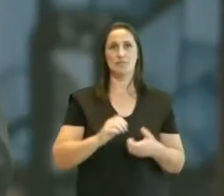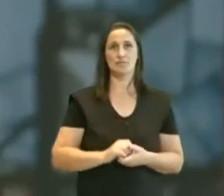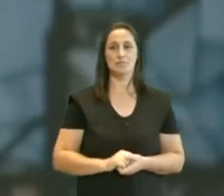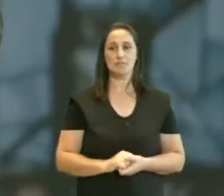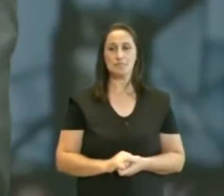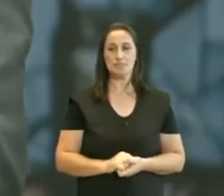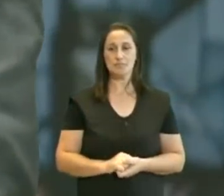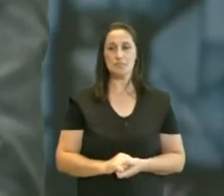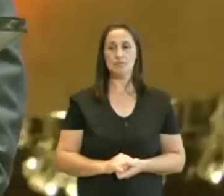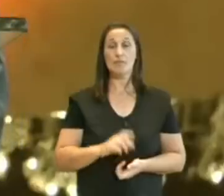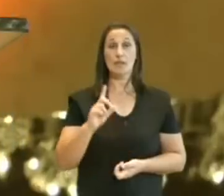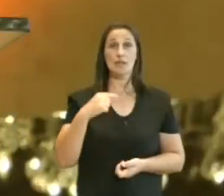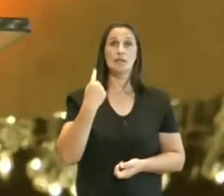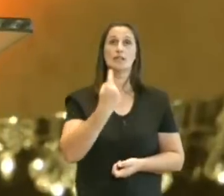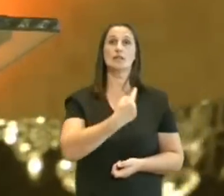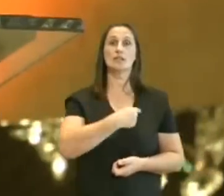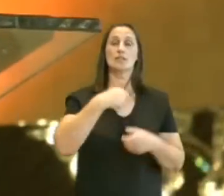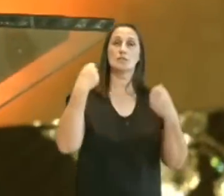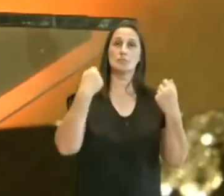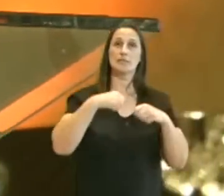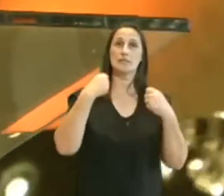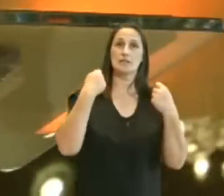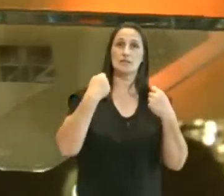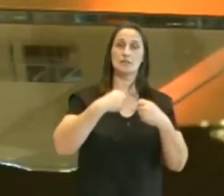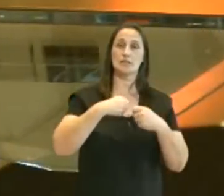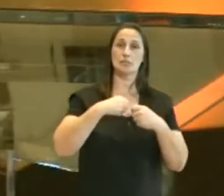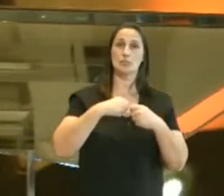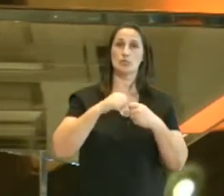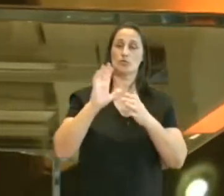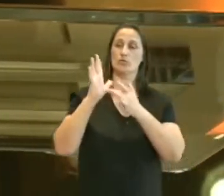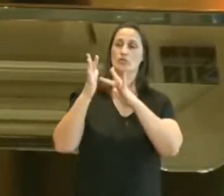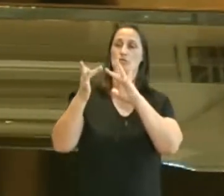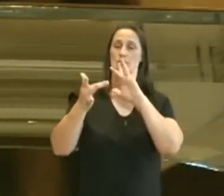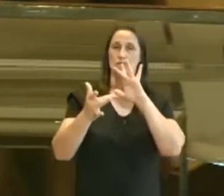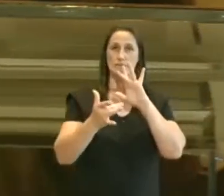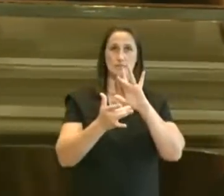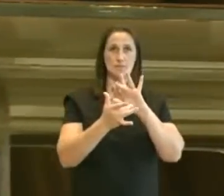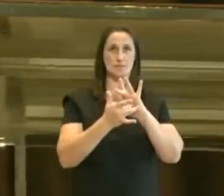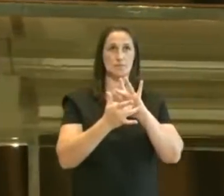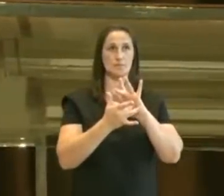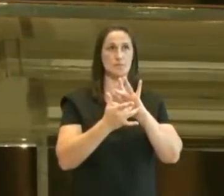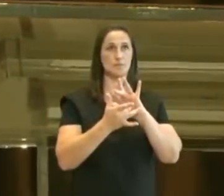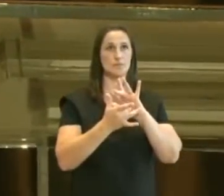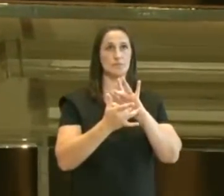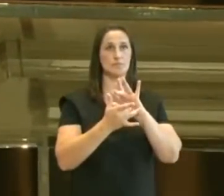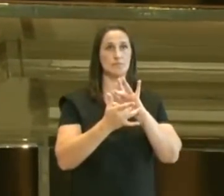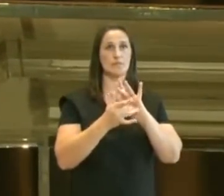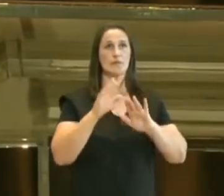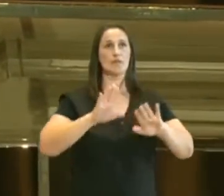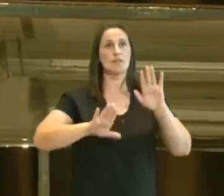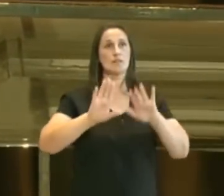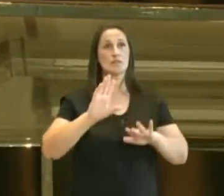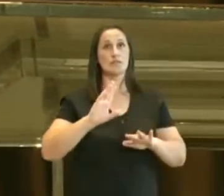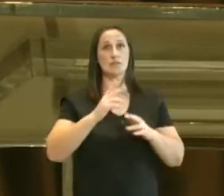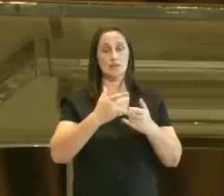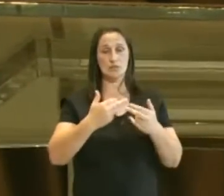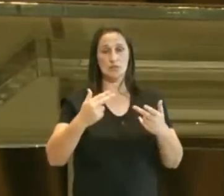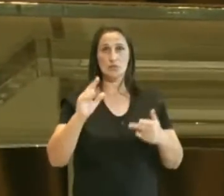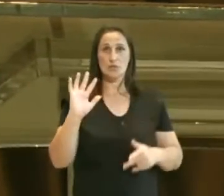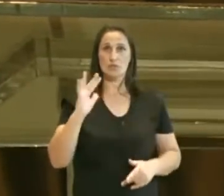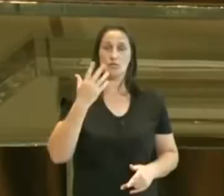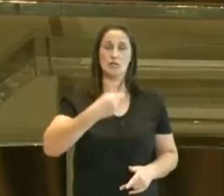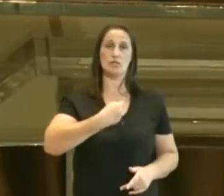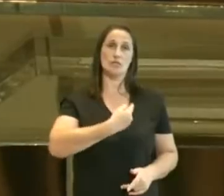E que a gente precisa dos olhos de Jesus. Às vezes as coisas acontecem na nossa vida e a gente